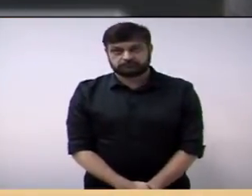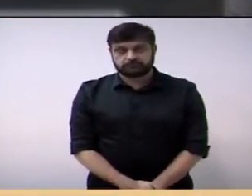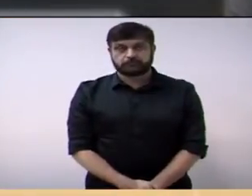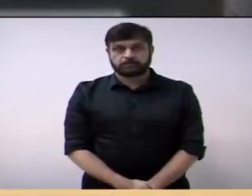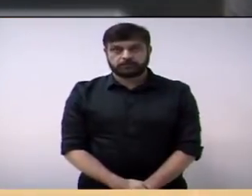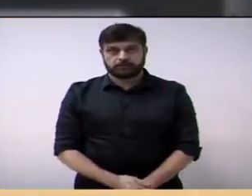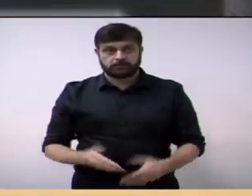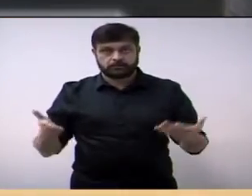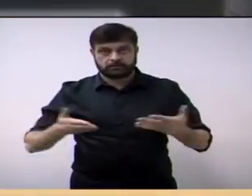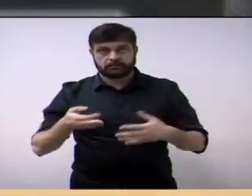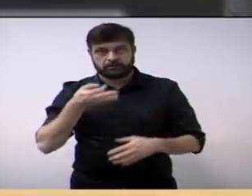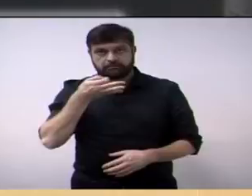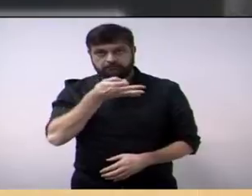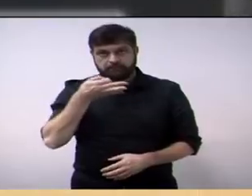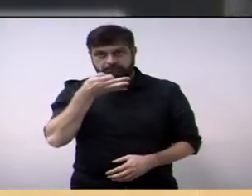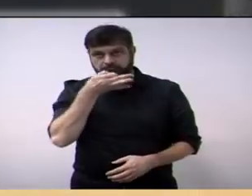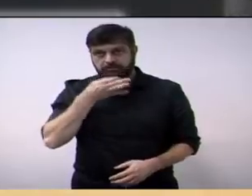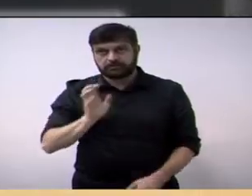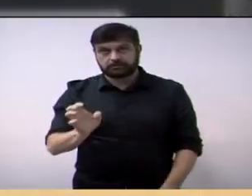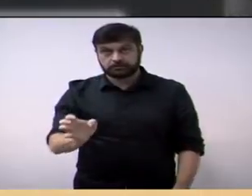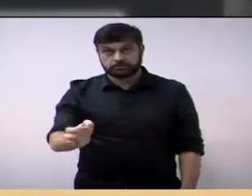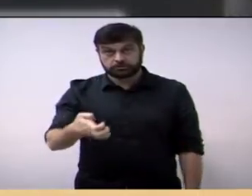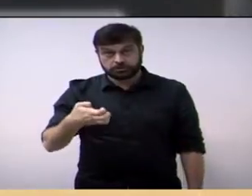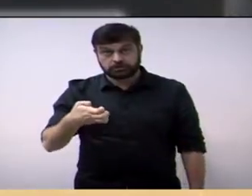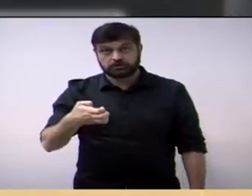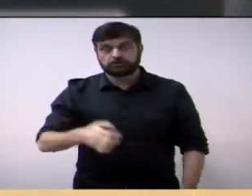Com a palavra, vereador Tiguila.